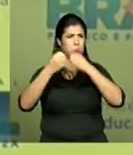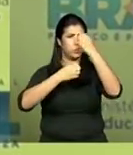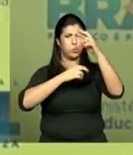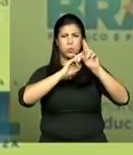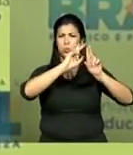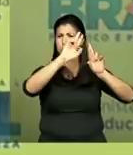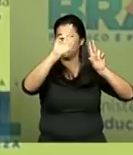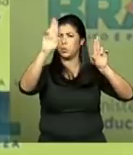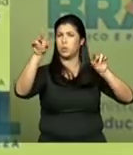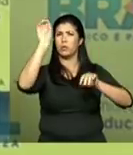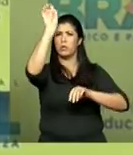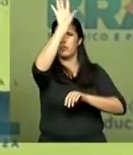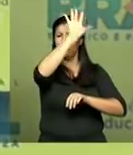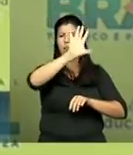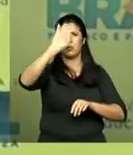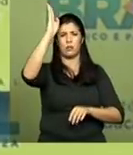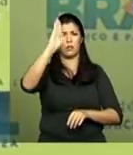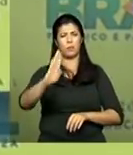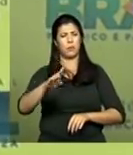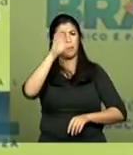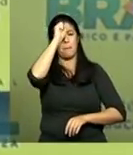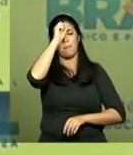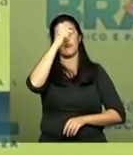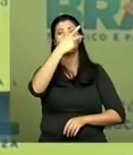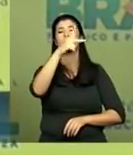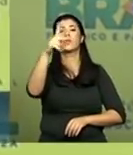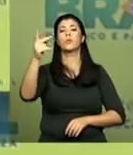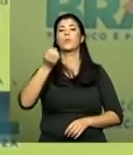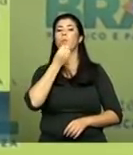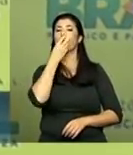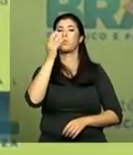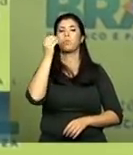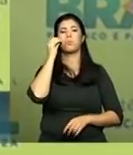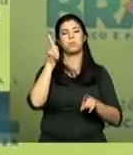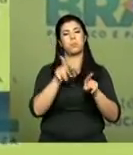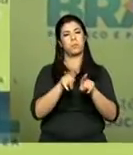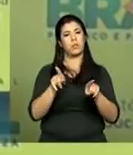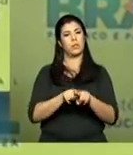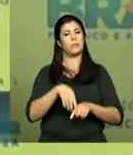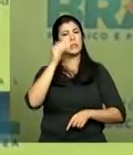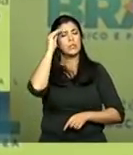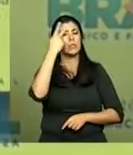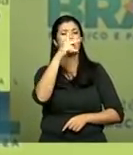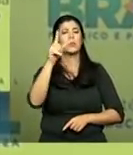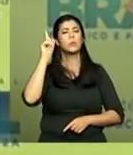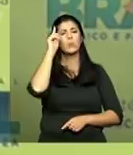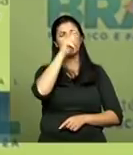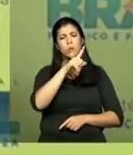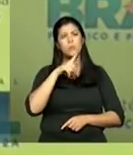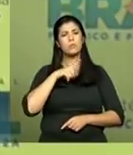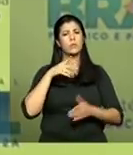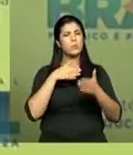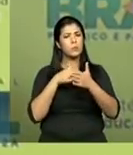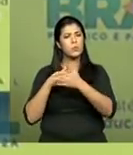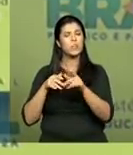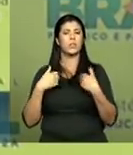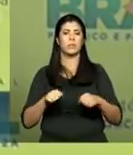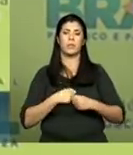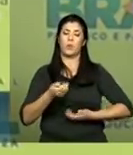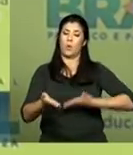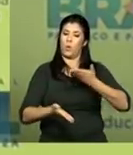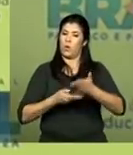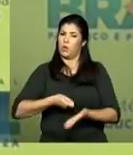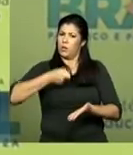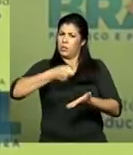regiões para aprender com suas boas experiências e compreender as suas dificuldades. Me dedicarei com